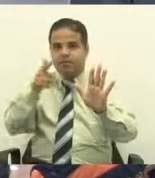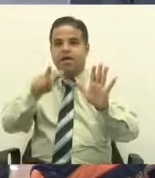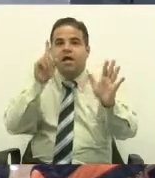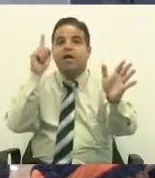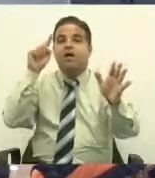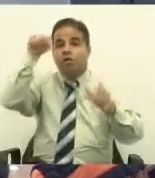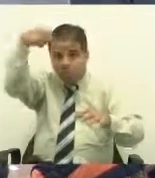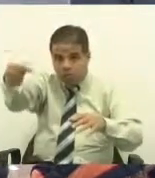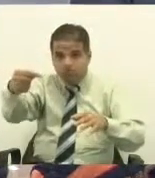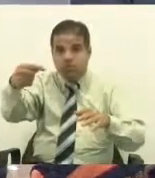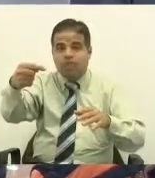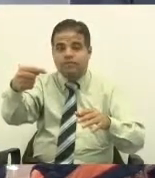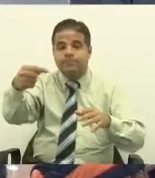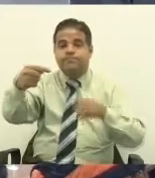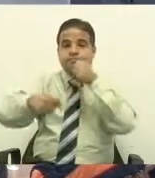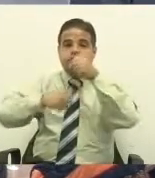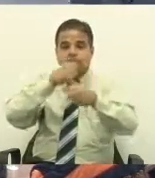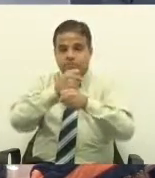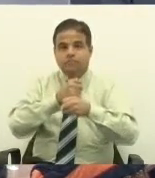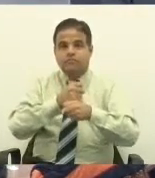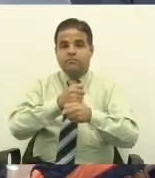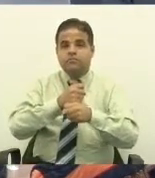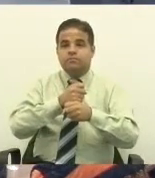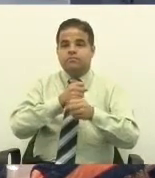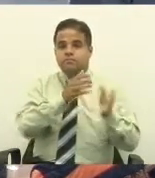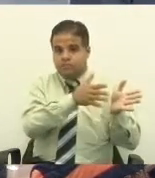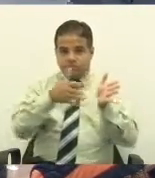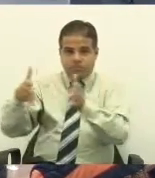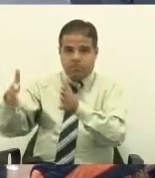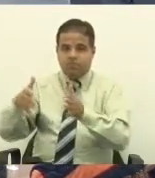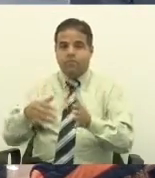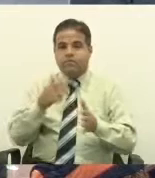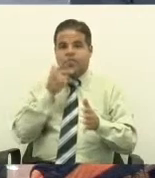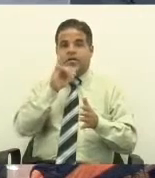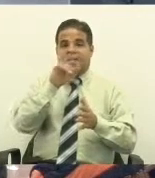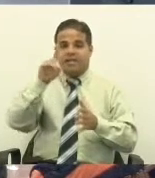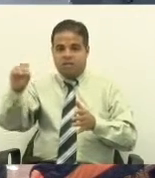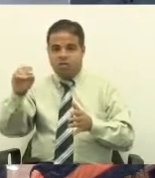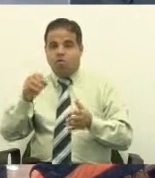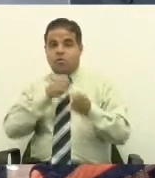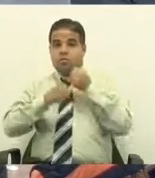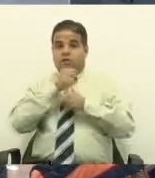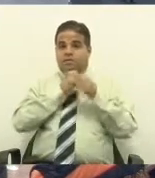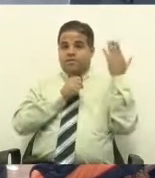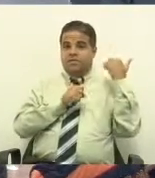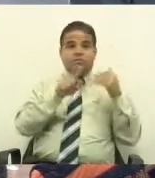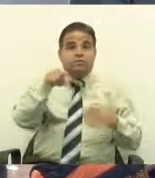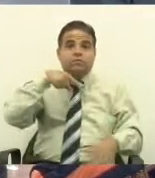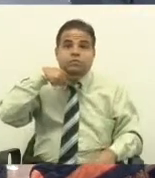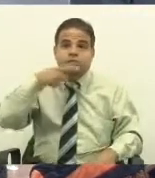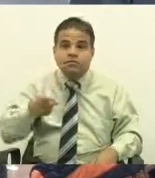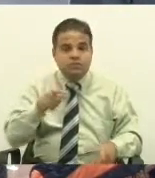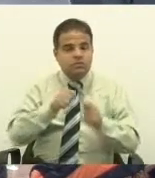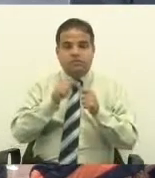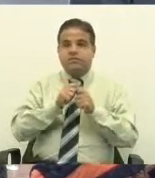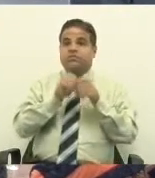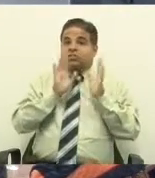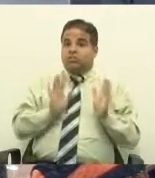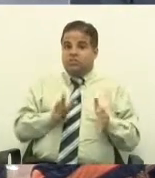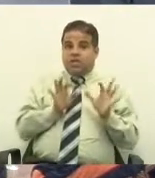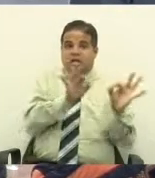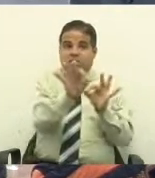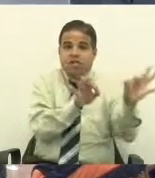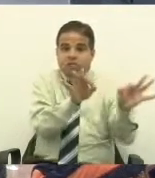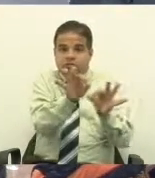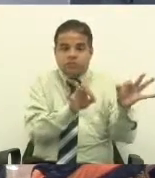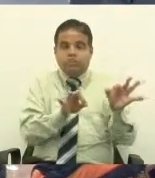que no ano vigente, em referência ao LDO do ano passado, vocês não conseguiram fazer já esse